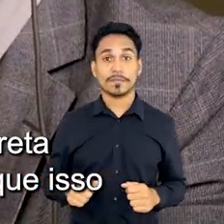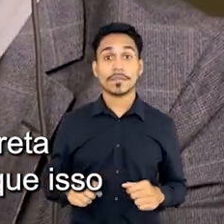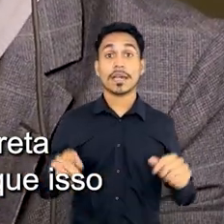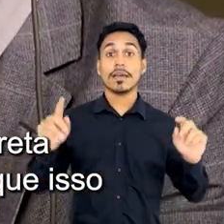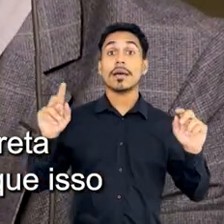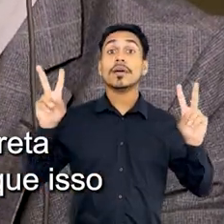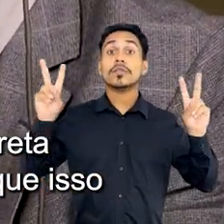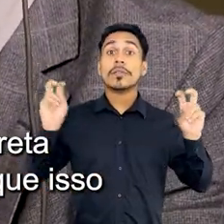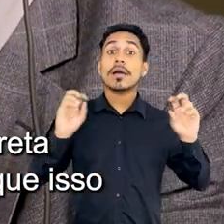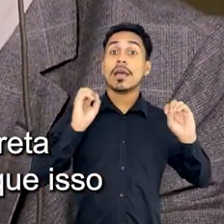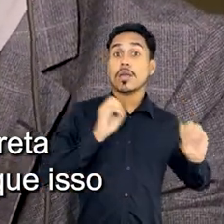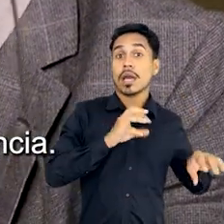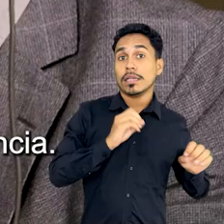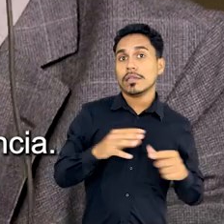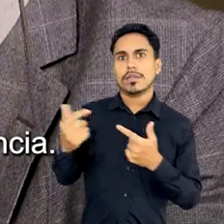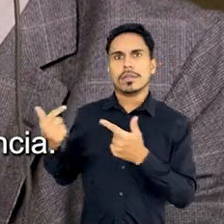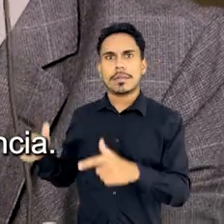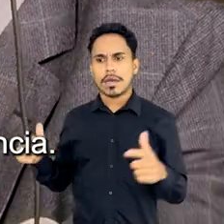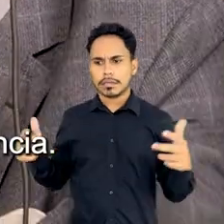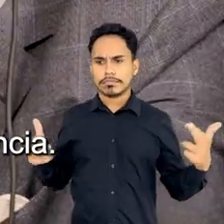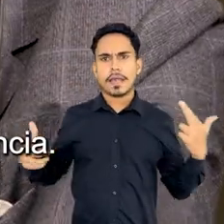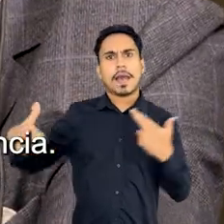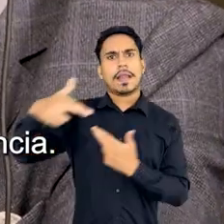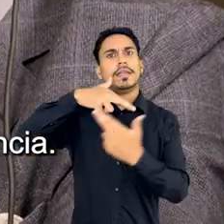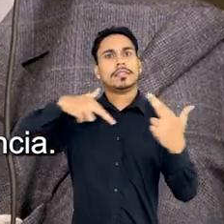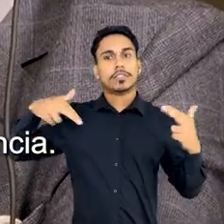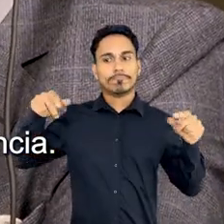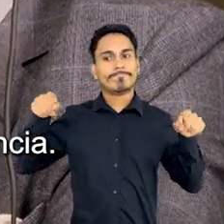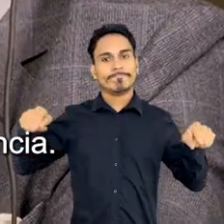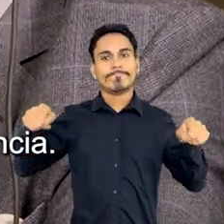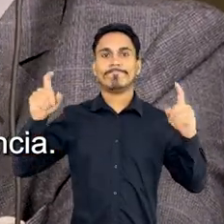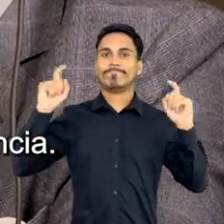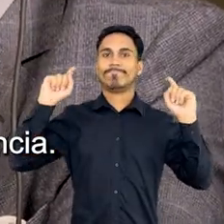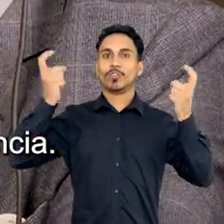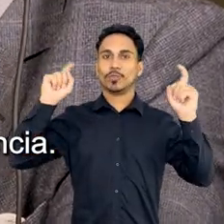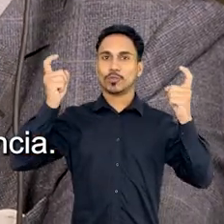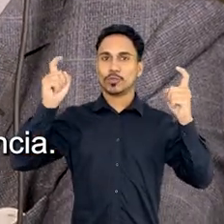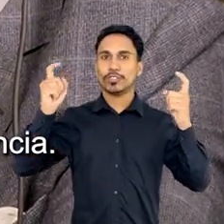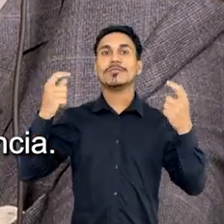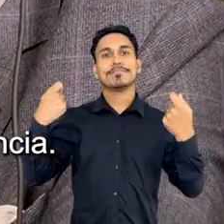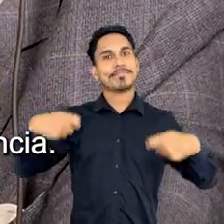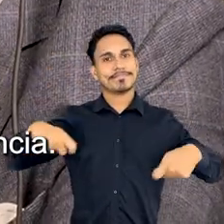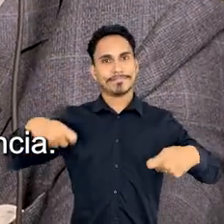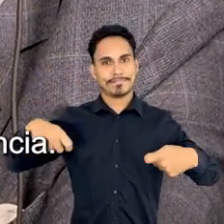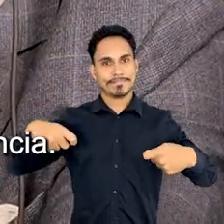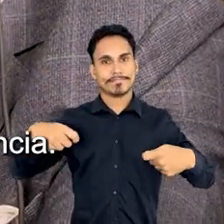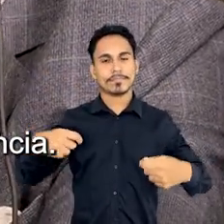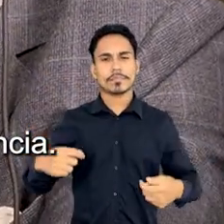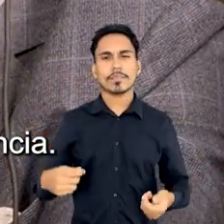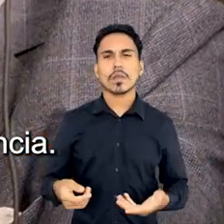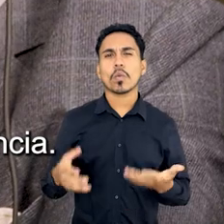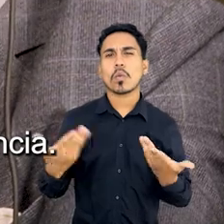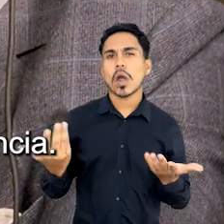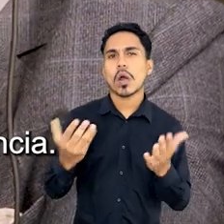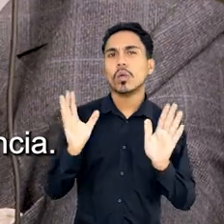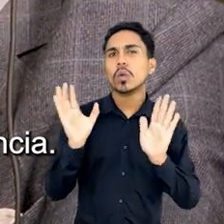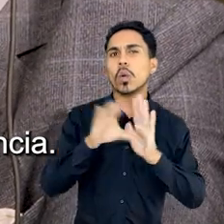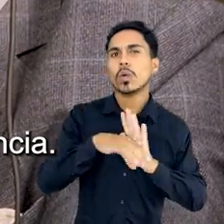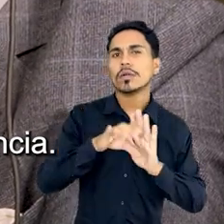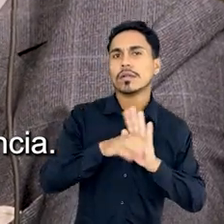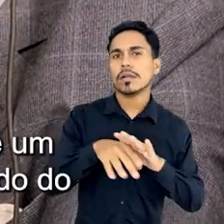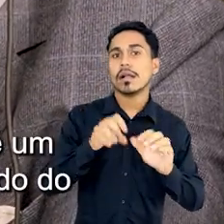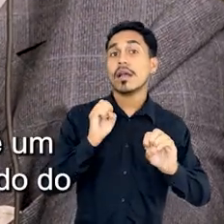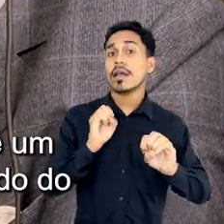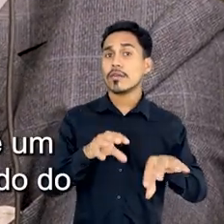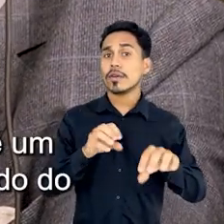trabalho onde é que ela entra acho que é uma provocação pra gente discutir a permanência né bacana eh qual é o conceito de educação